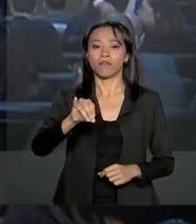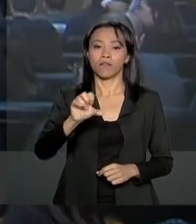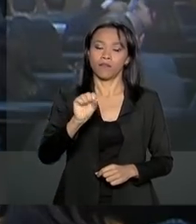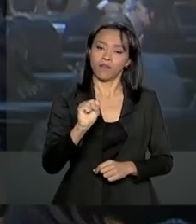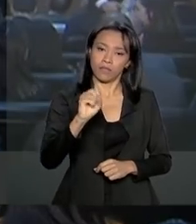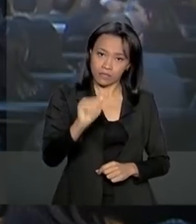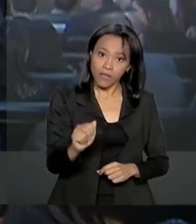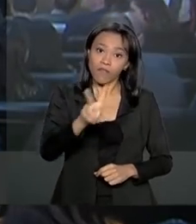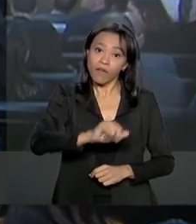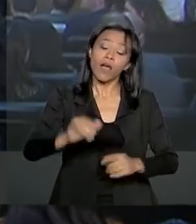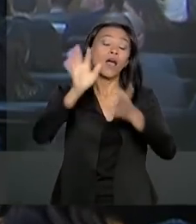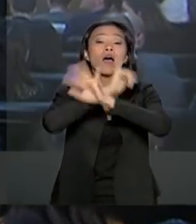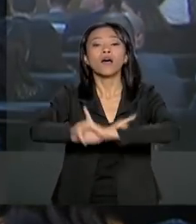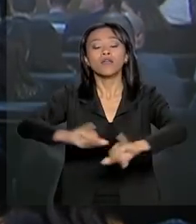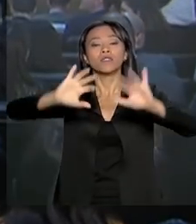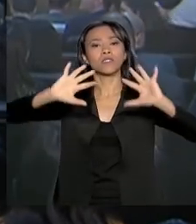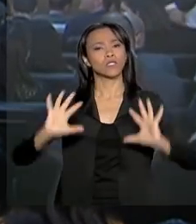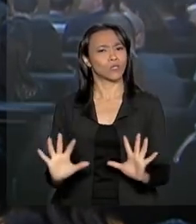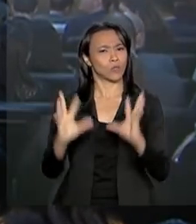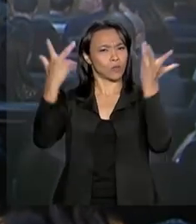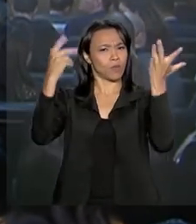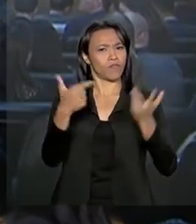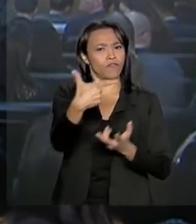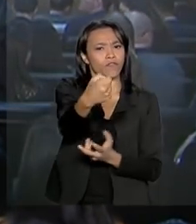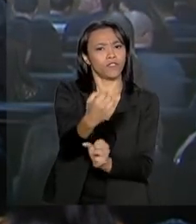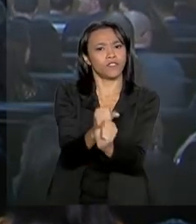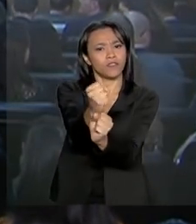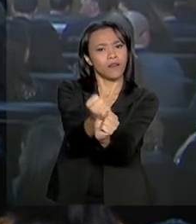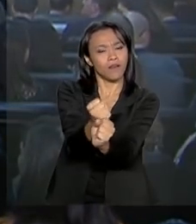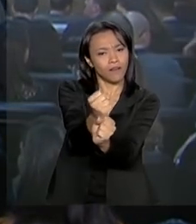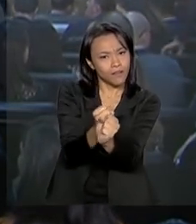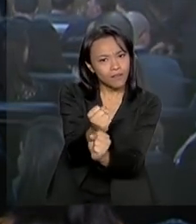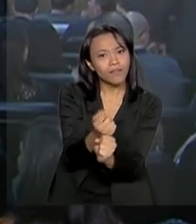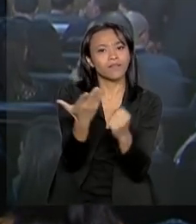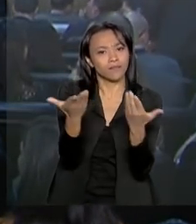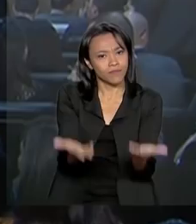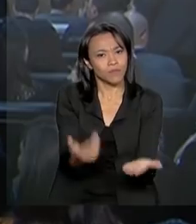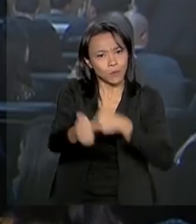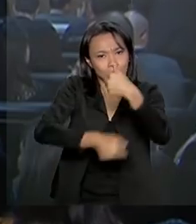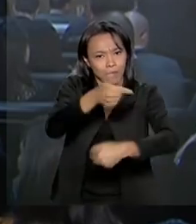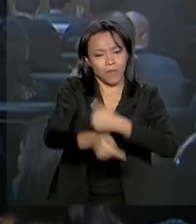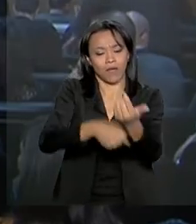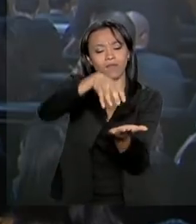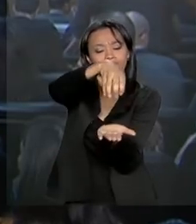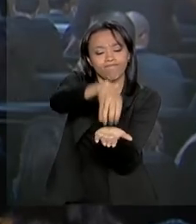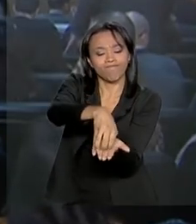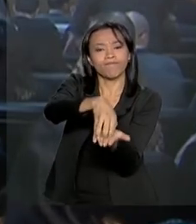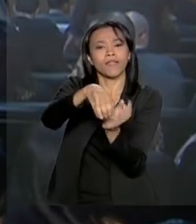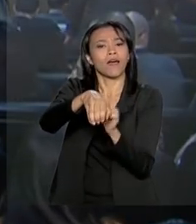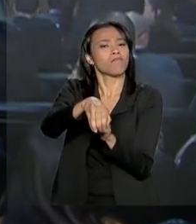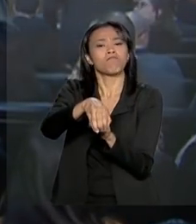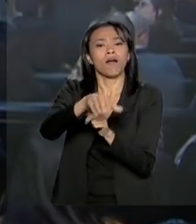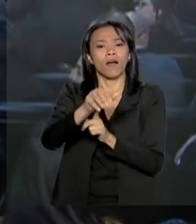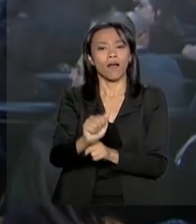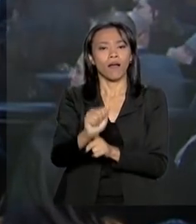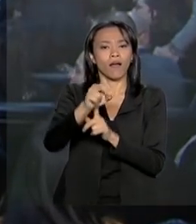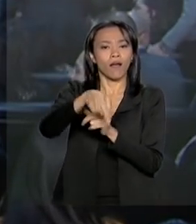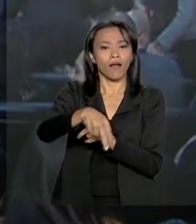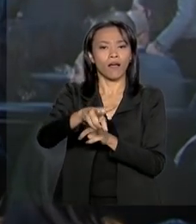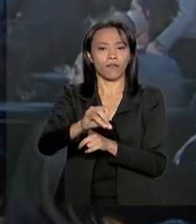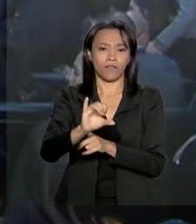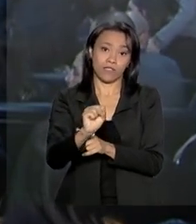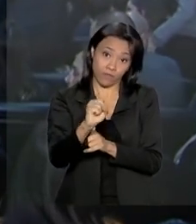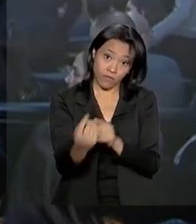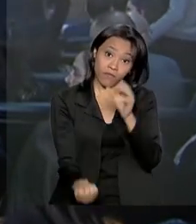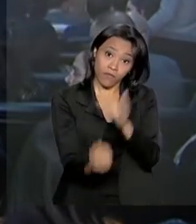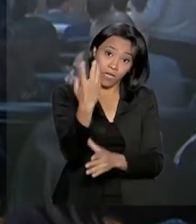oficial das comemorações dos 20 anos da Agência Nacional de Vigilância Sanitária. A Anvisa foi criada em